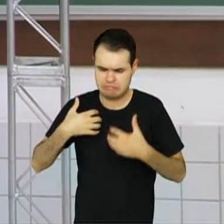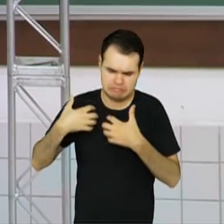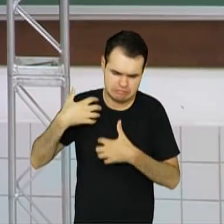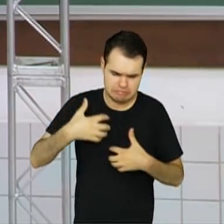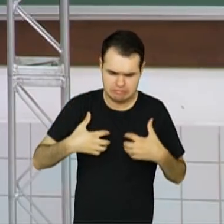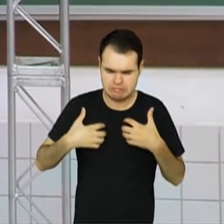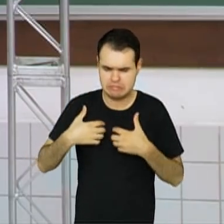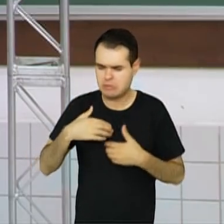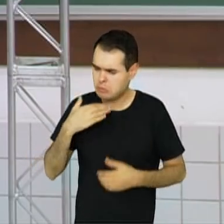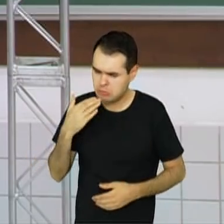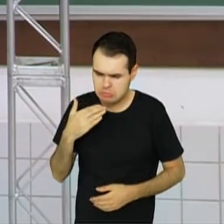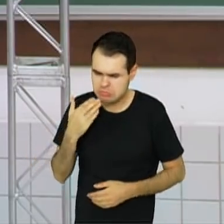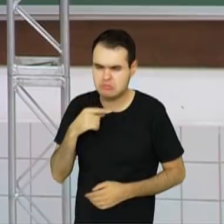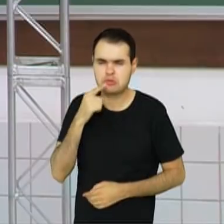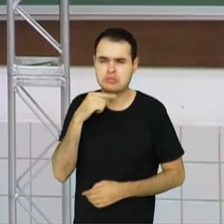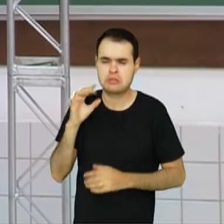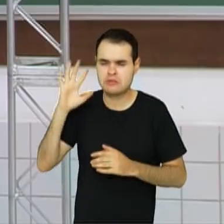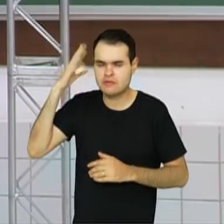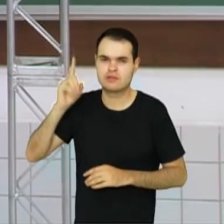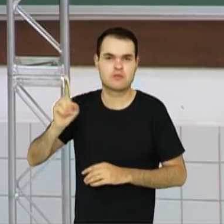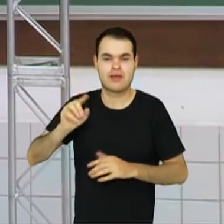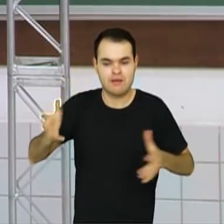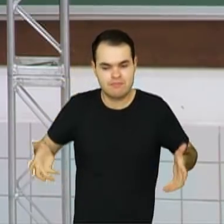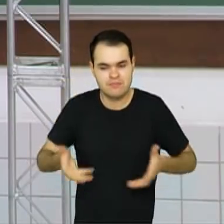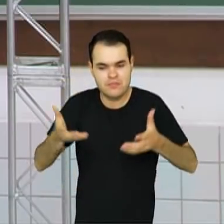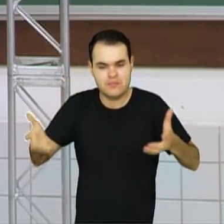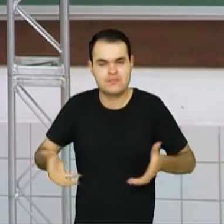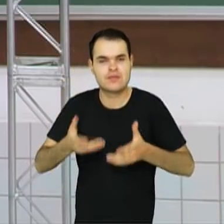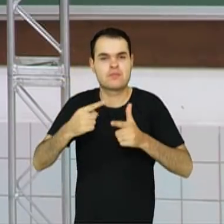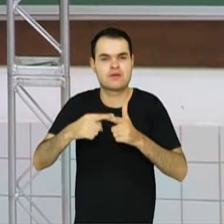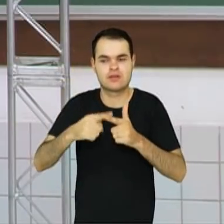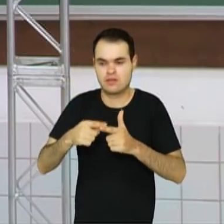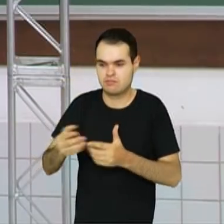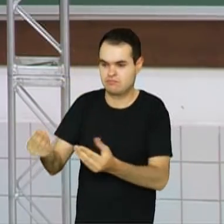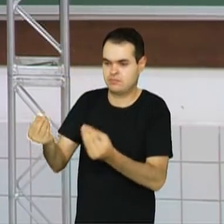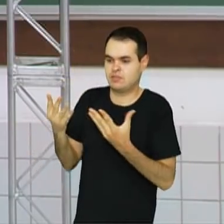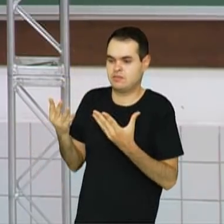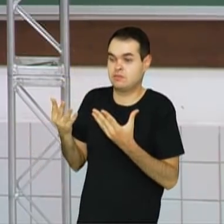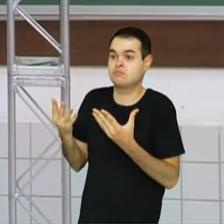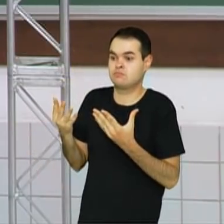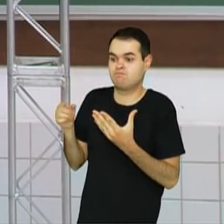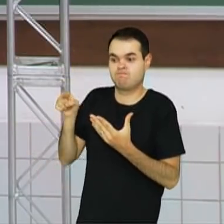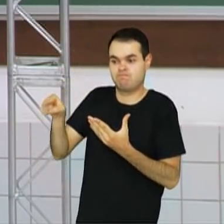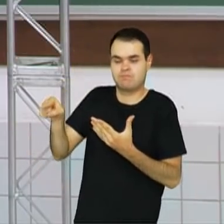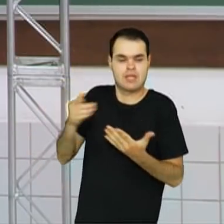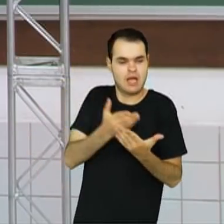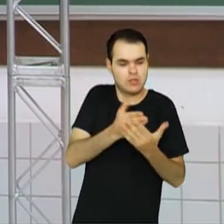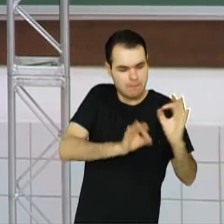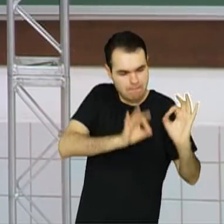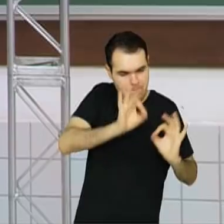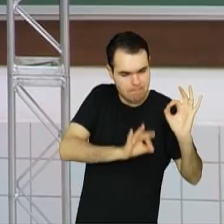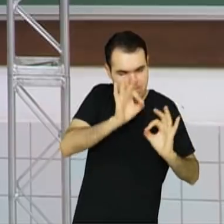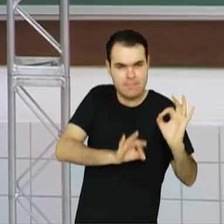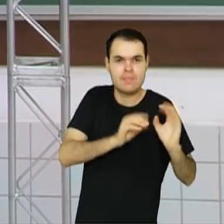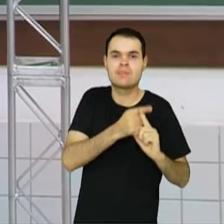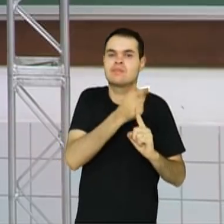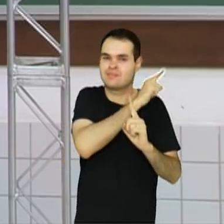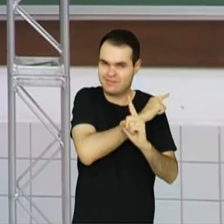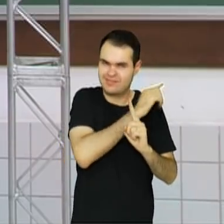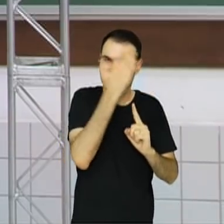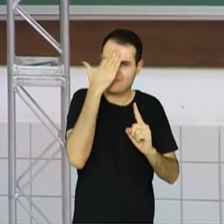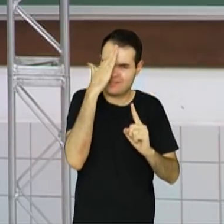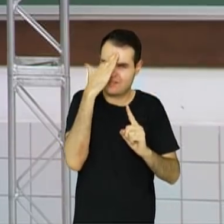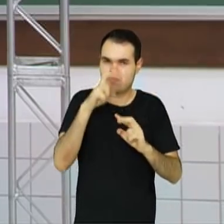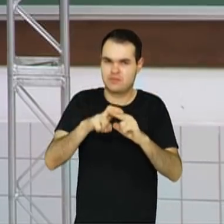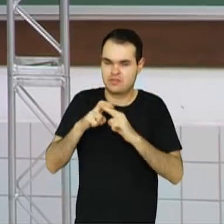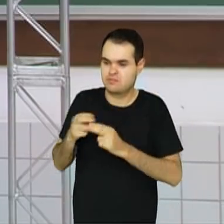não consegue ser resolvido, não. É problema de motivação porque é a motivação para a gente trazer a aula. Veja, que eu estou trabalhando com esse problema desde a aula anterior. Então, você